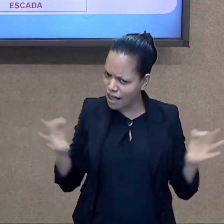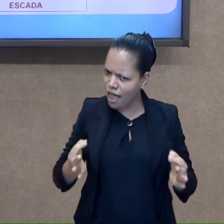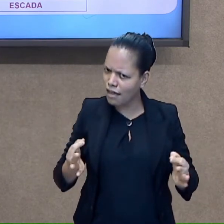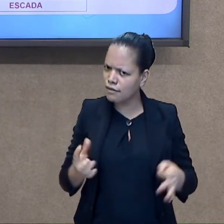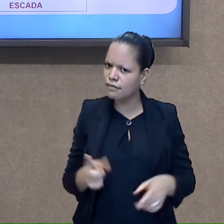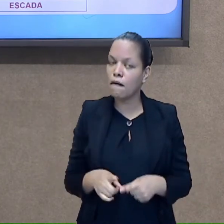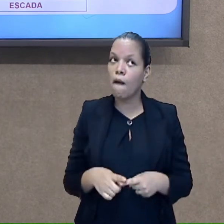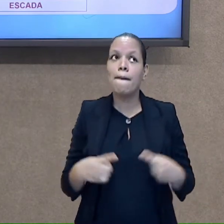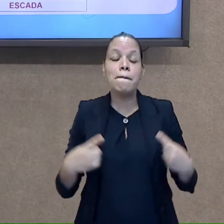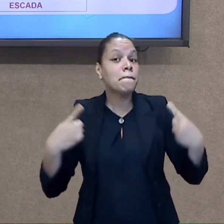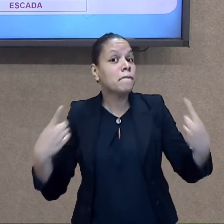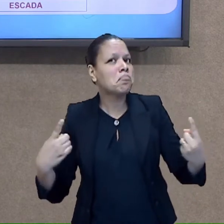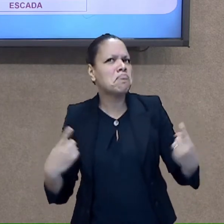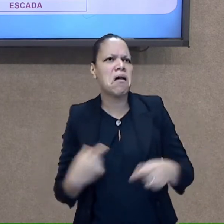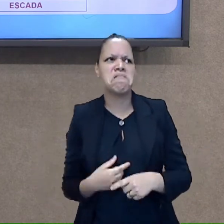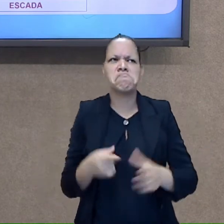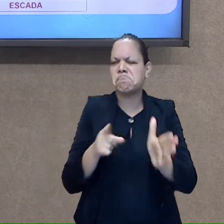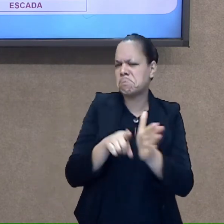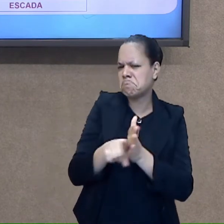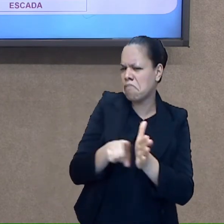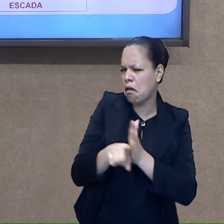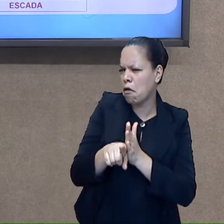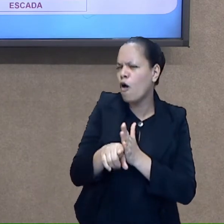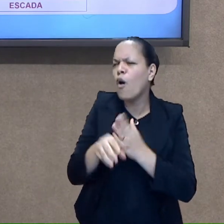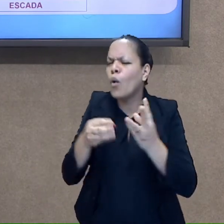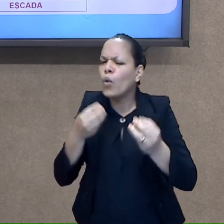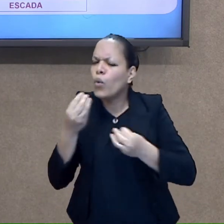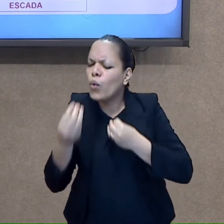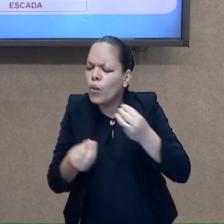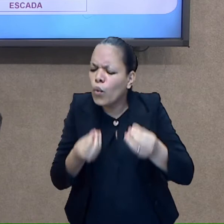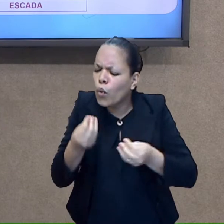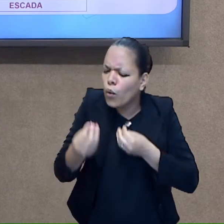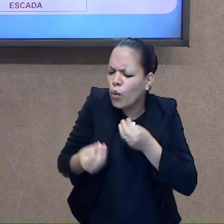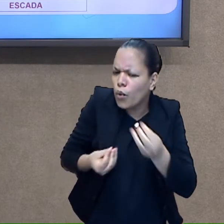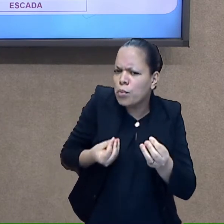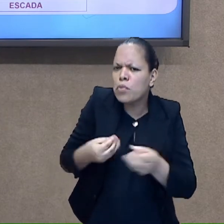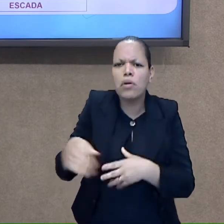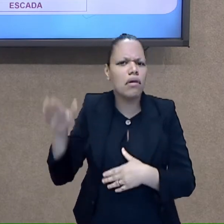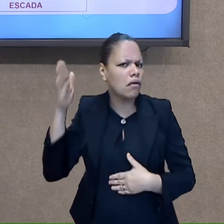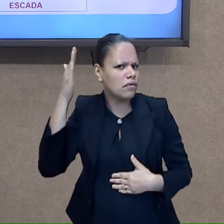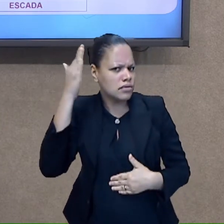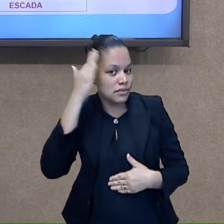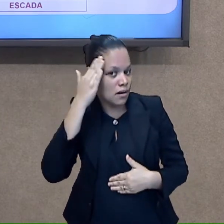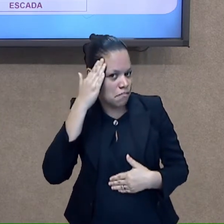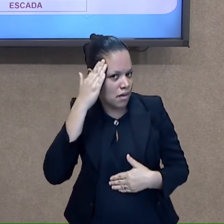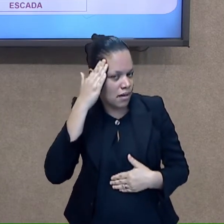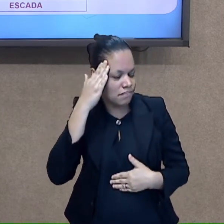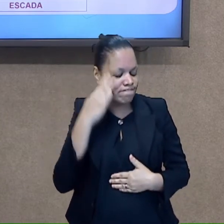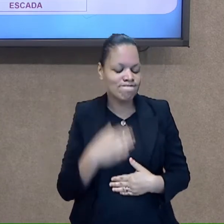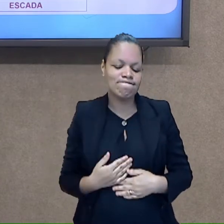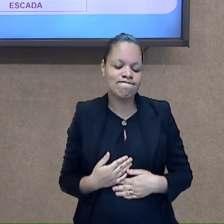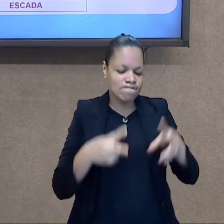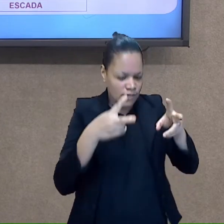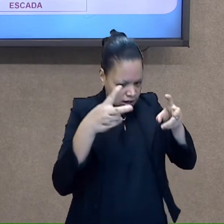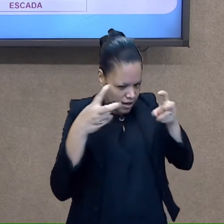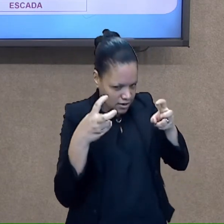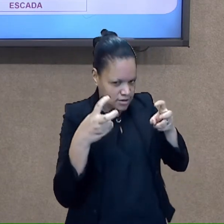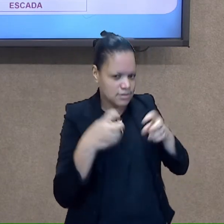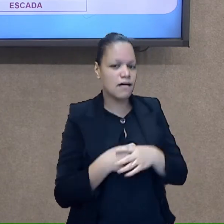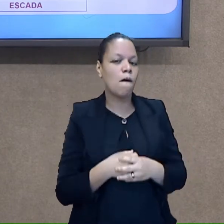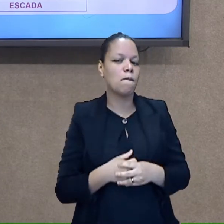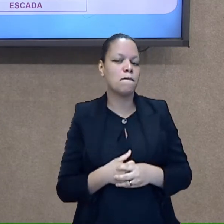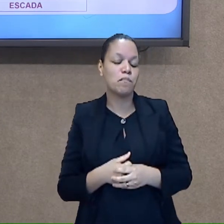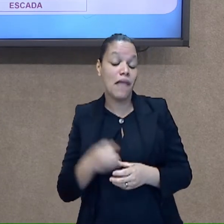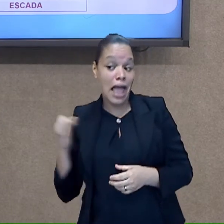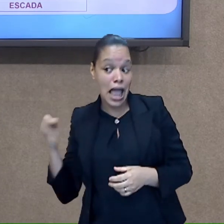eu vou saber? E é algo que eu tenho falado bastante com vocês aqui na aula de português. É aí que entra a importância